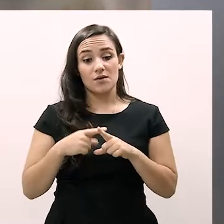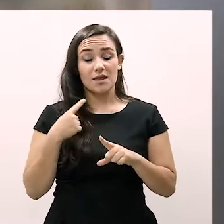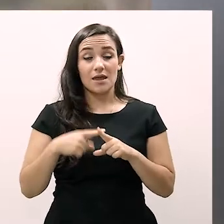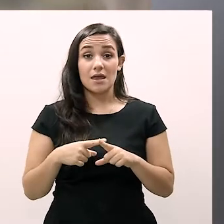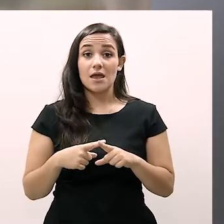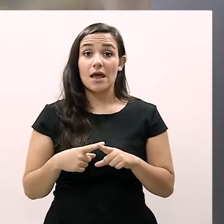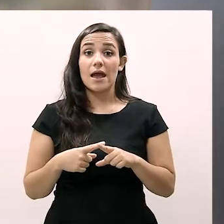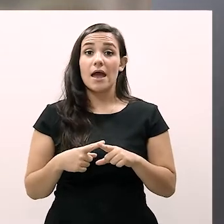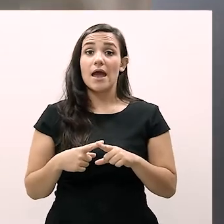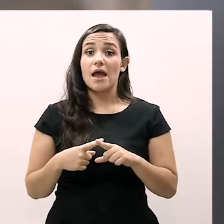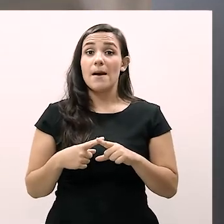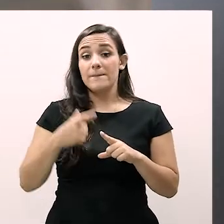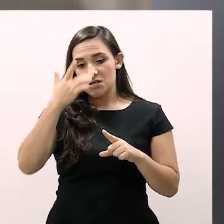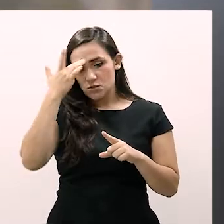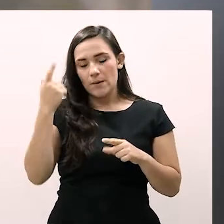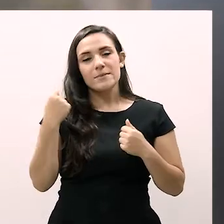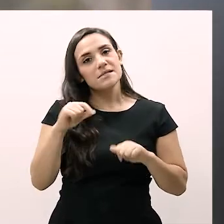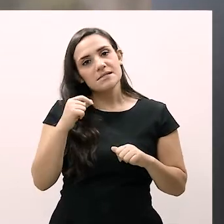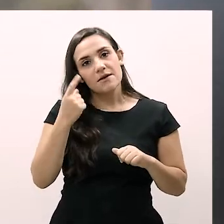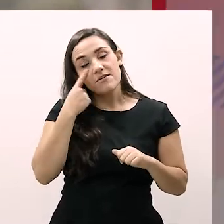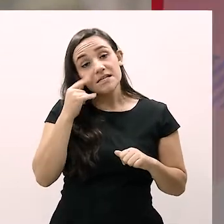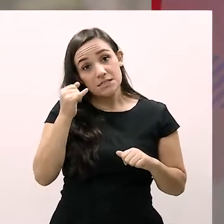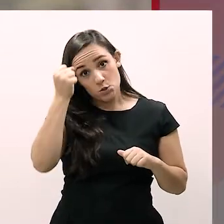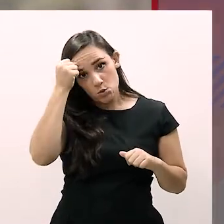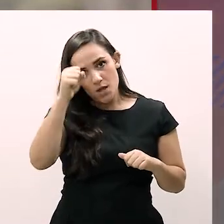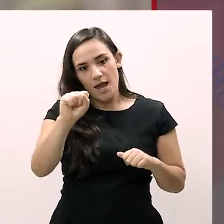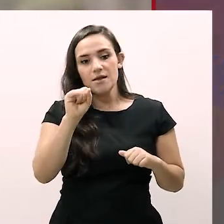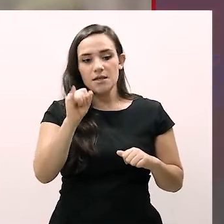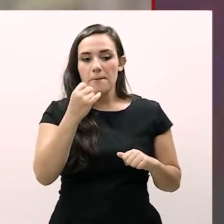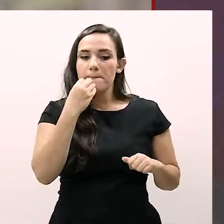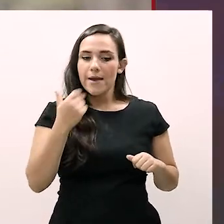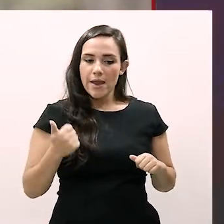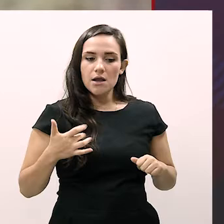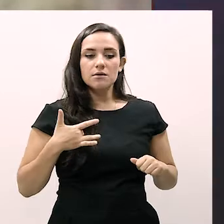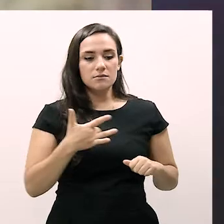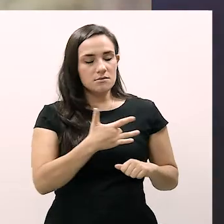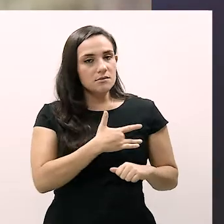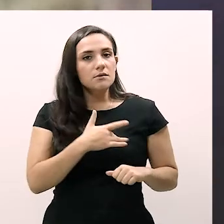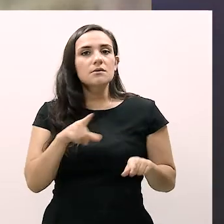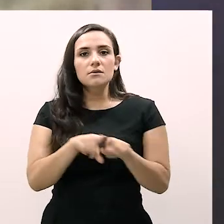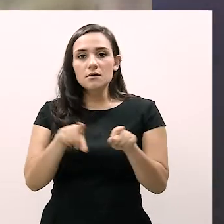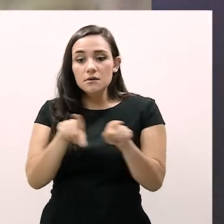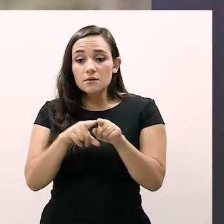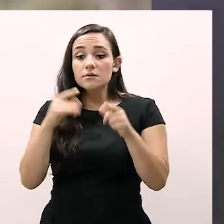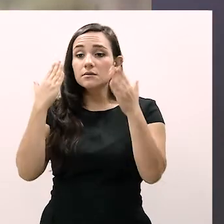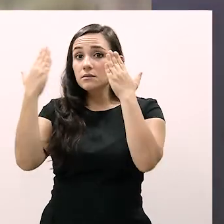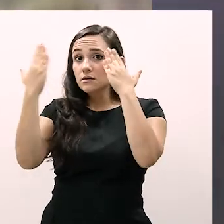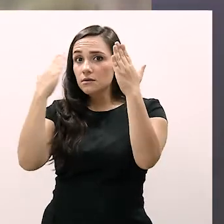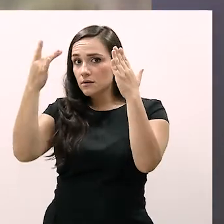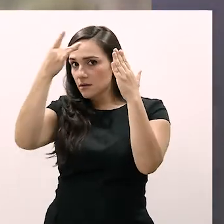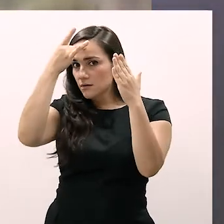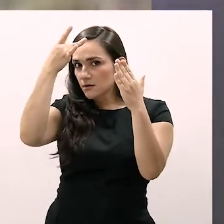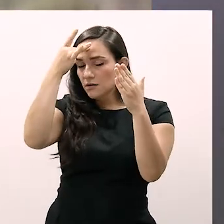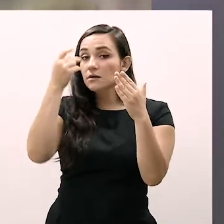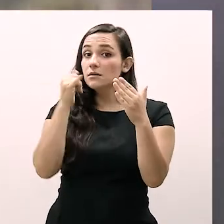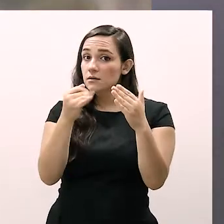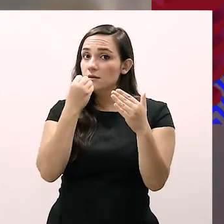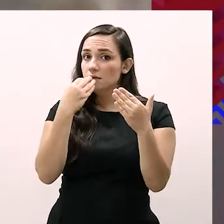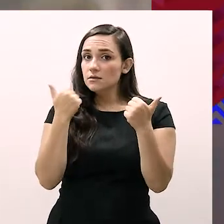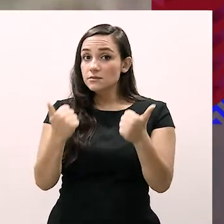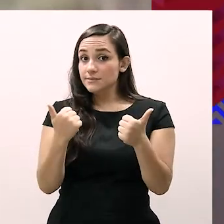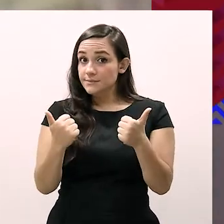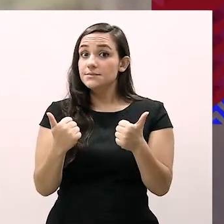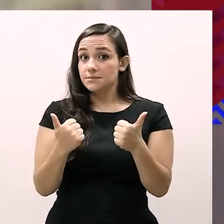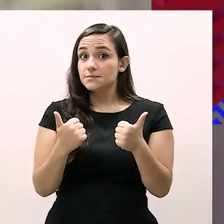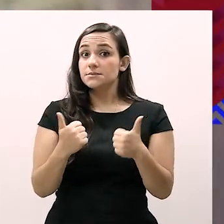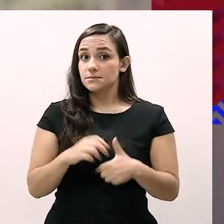psicológicos e da aceitação social do adolescente obeso, né? Então, esses pacientes se beneficiam